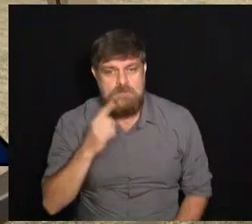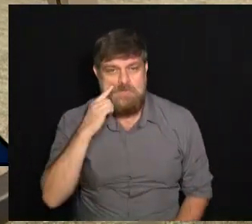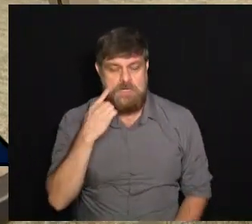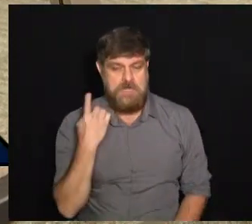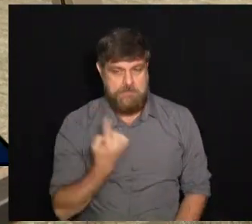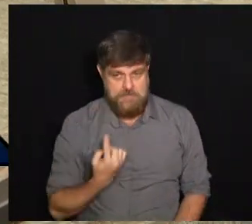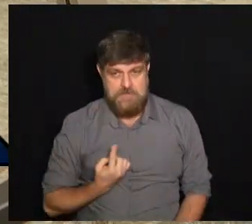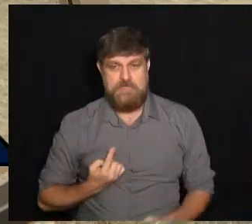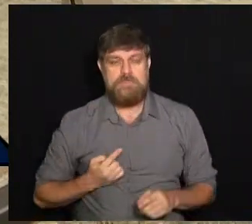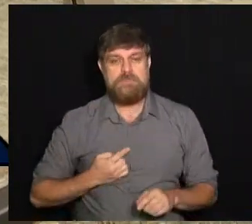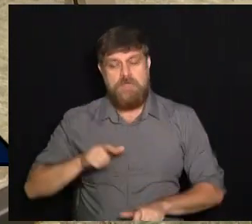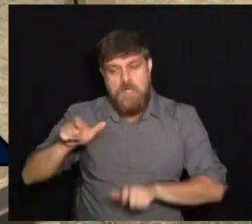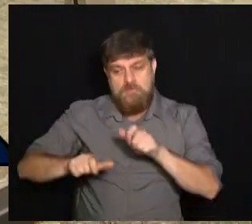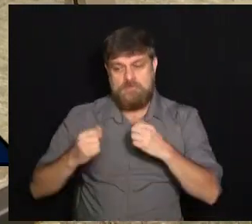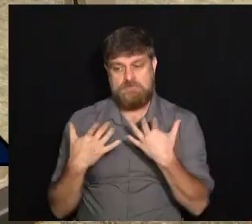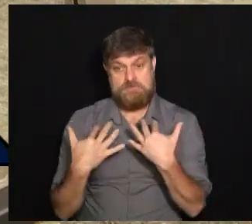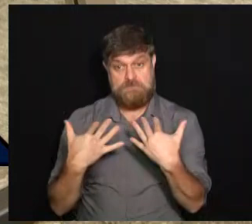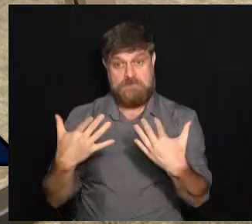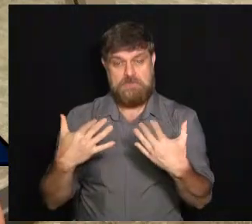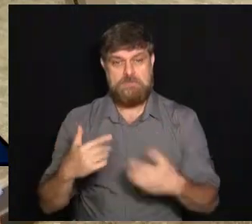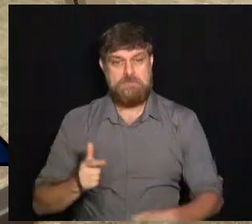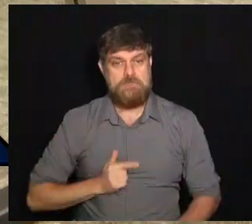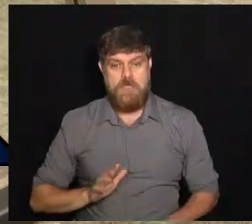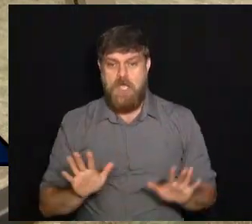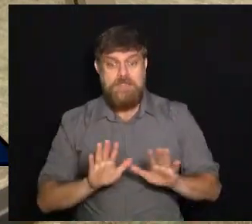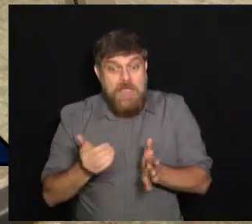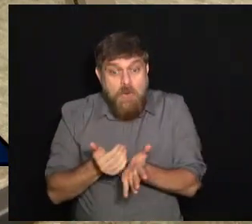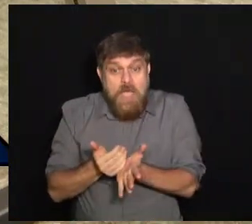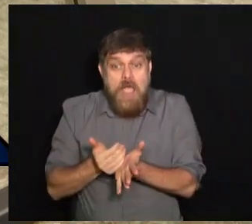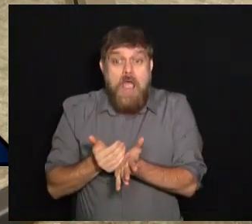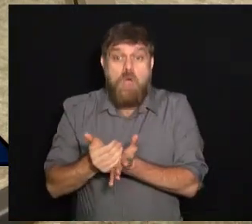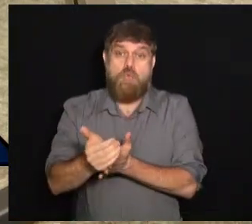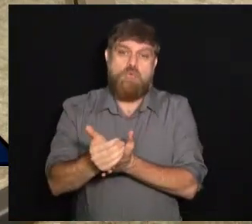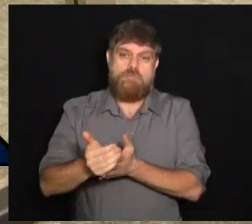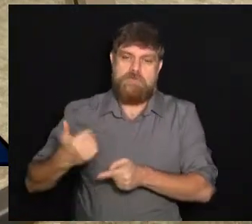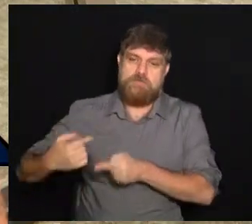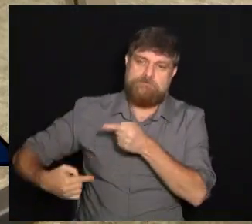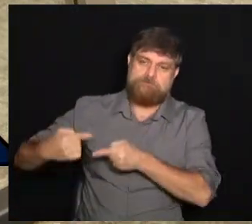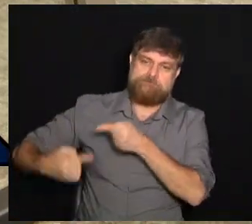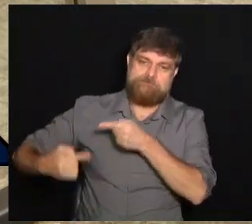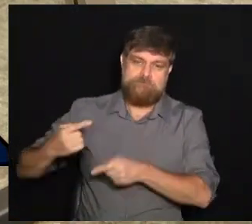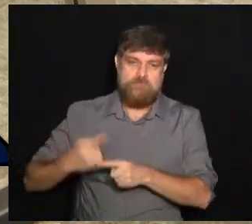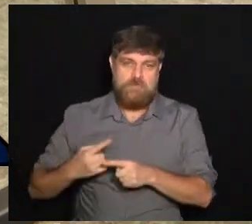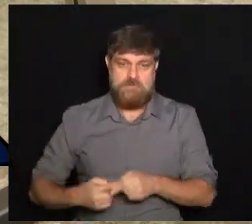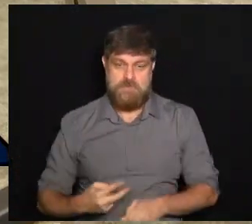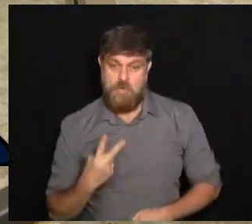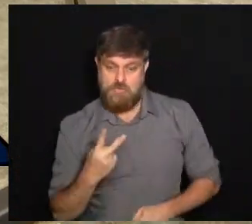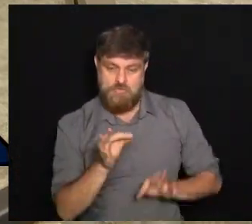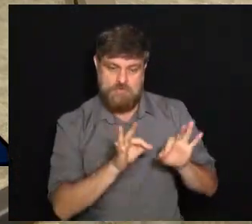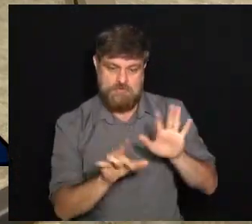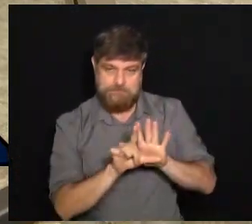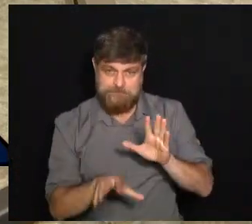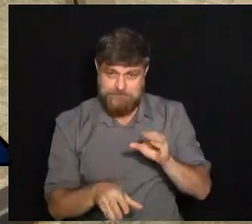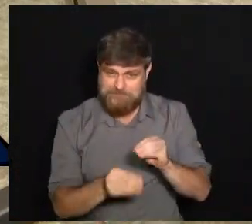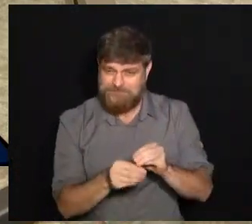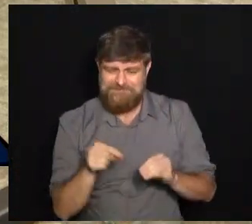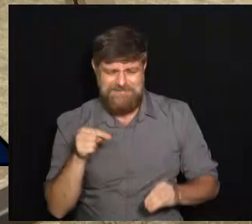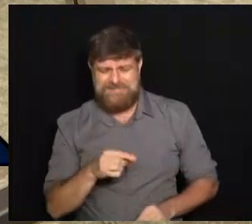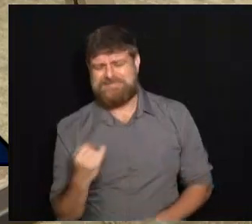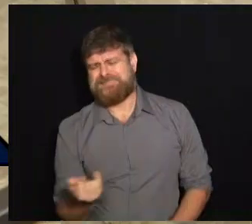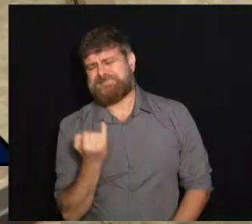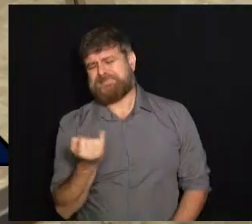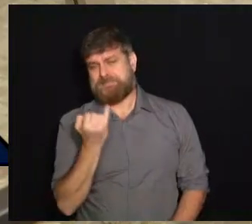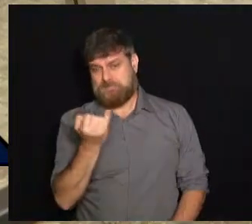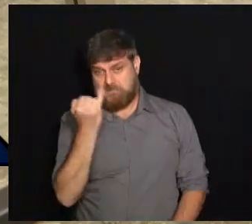todos os telespectadores da TV Câmara. Não, isso é o início das discussões, porque são dois projetos de extrema